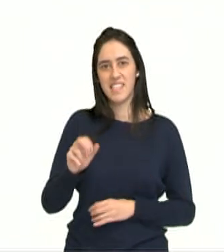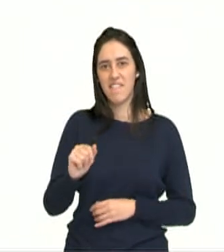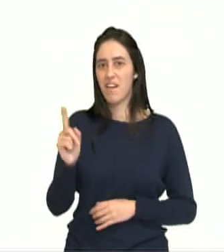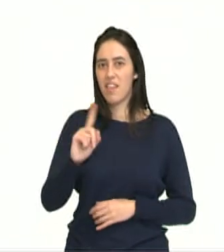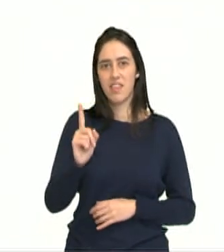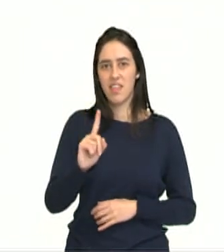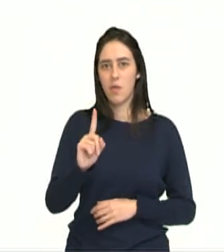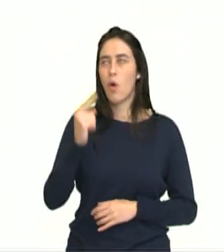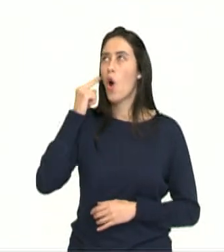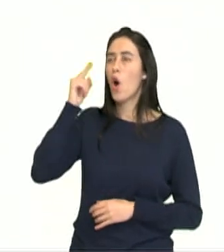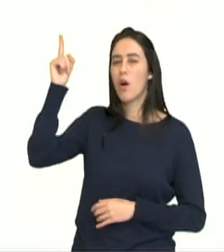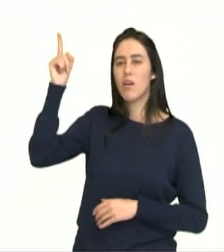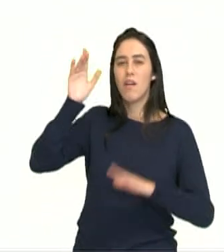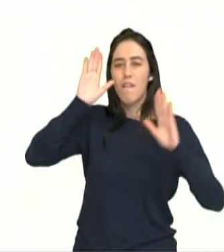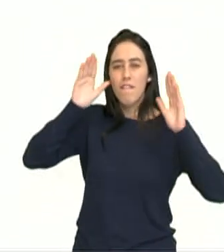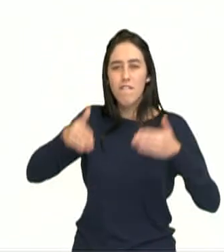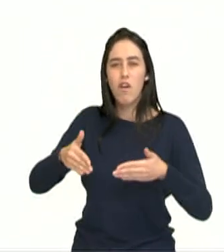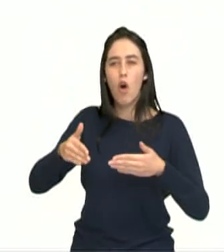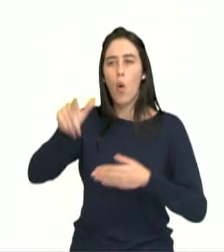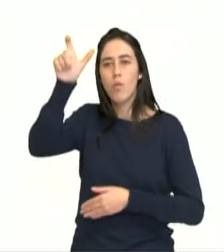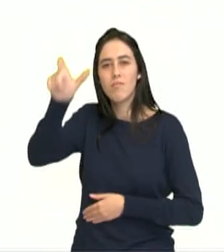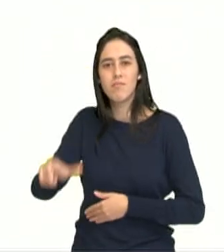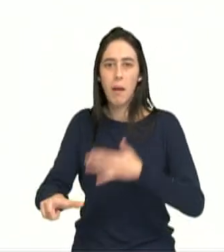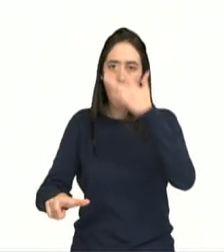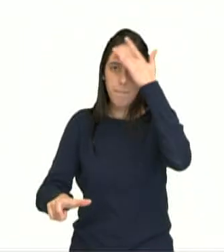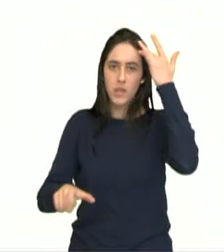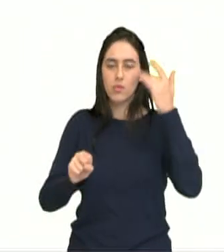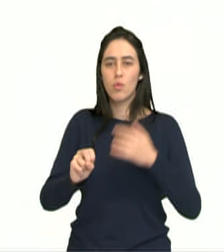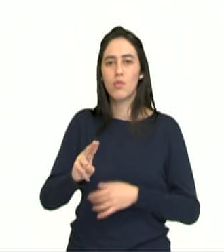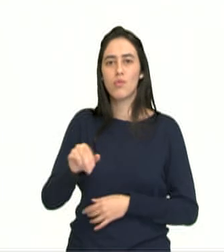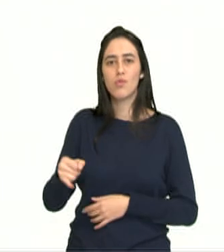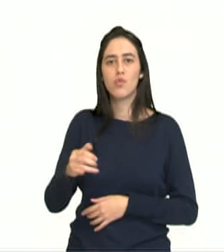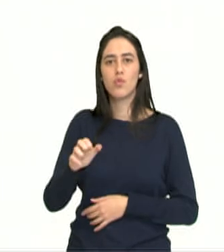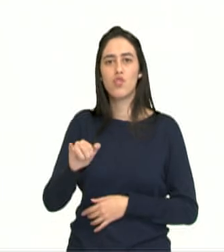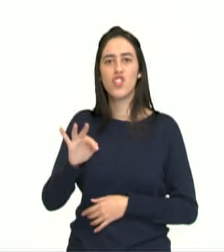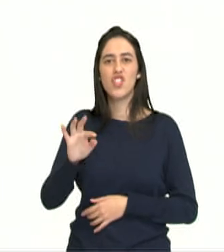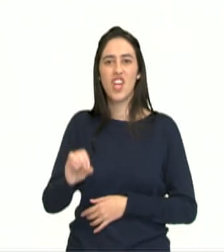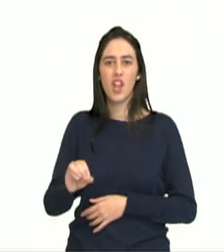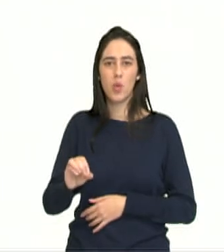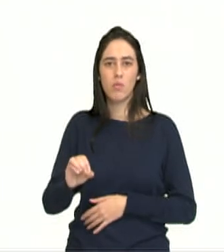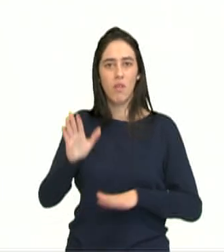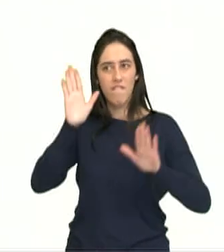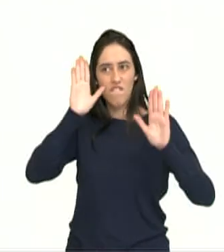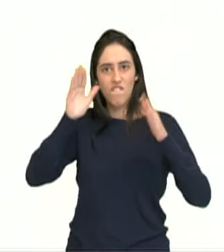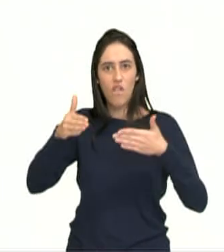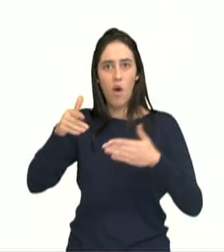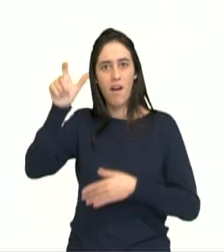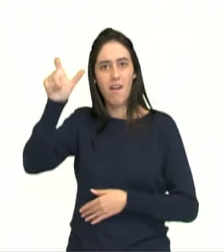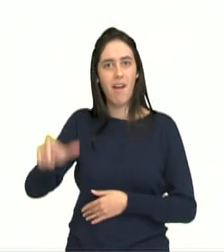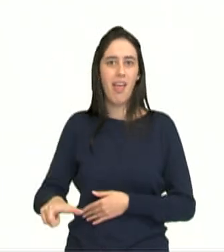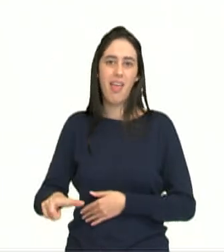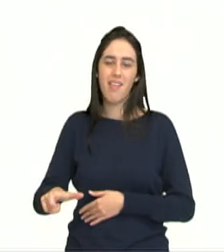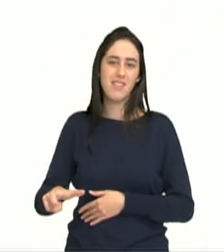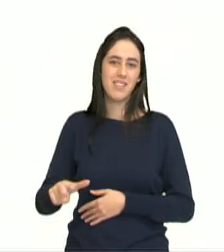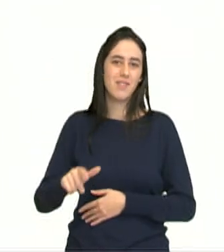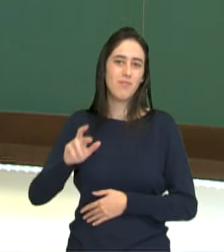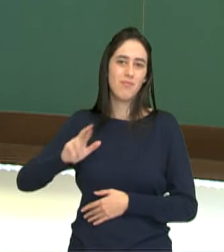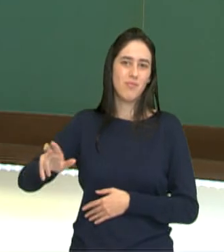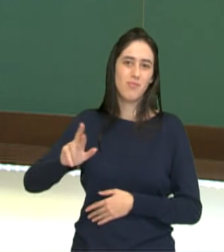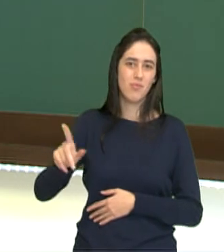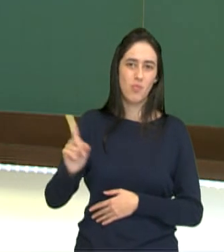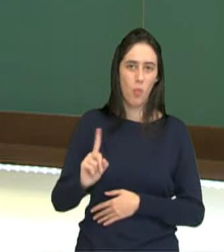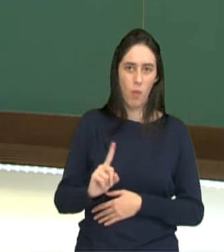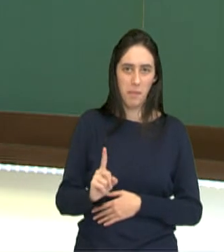foco narrativo aqui, ó, my dad will buy, meu pai vai comprar, e the cat drunk estão nos sujeitos que fizeram a